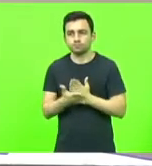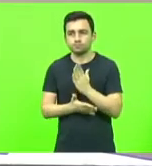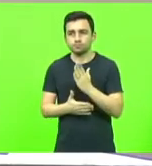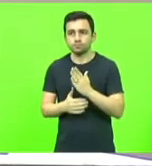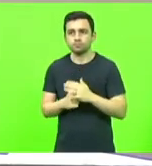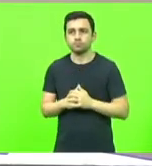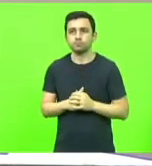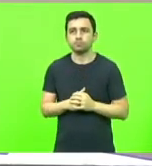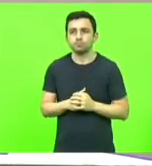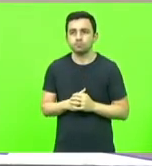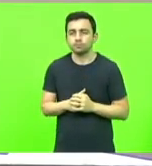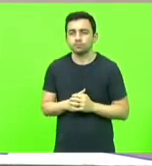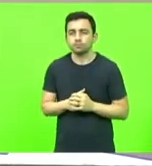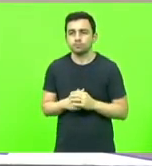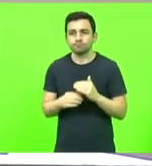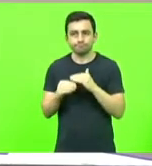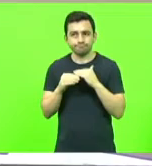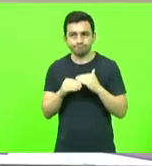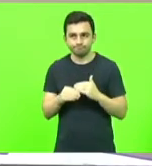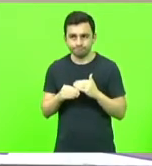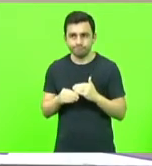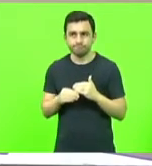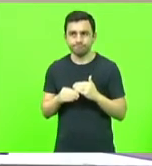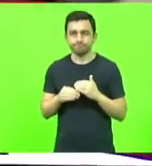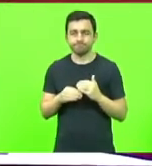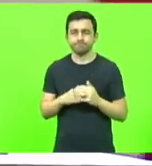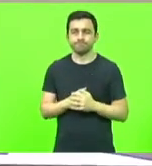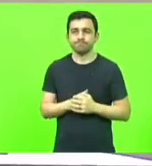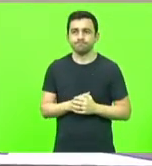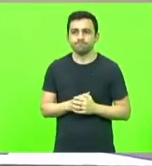Aprovado por unanimidade.